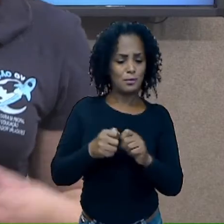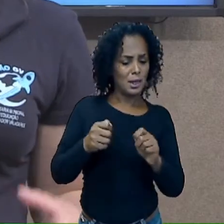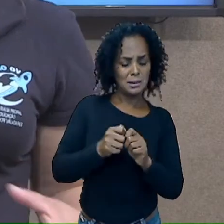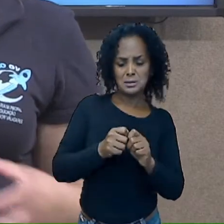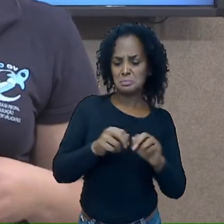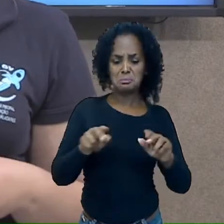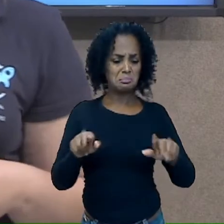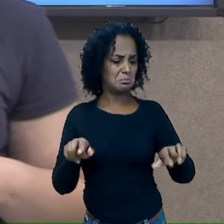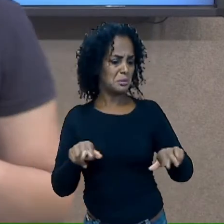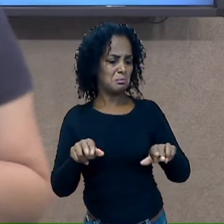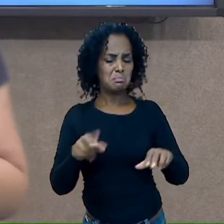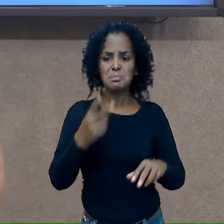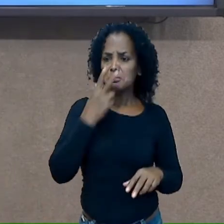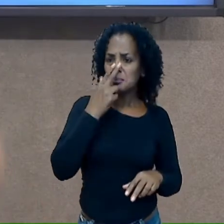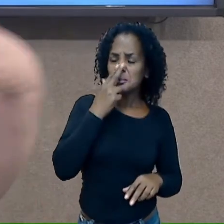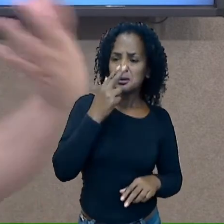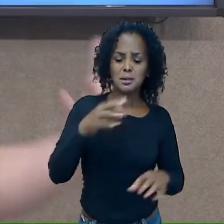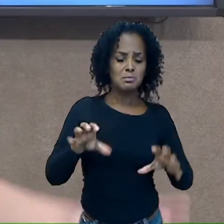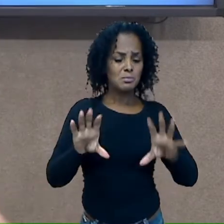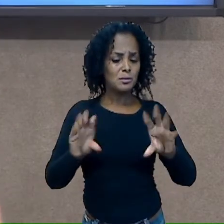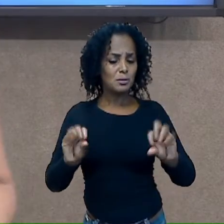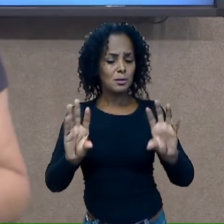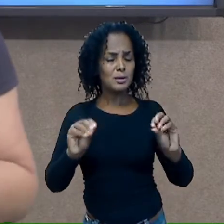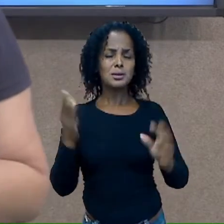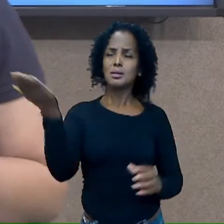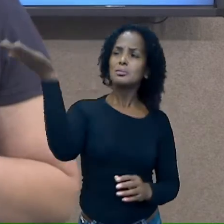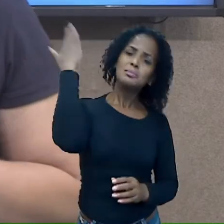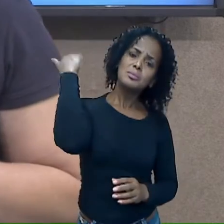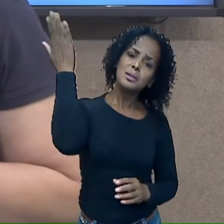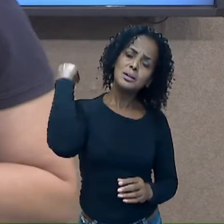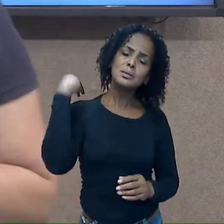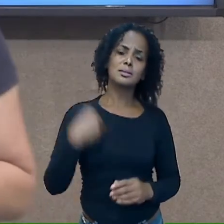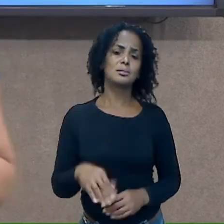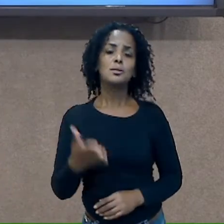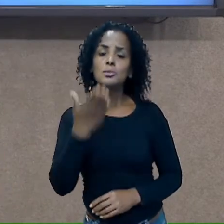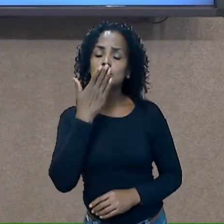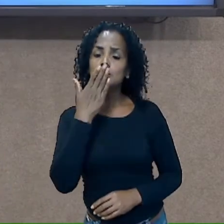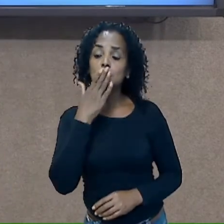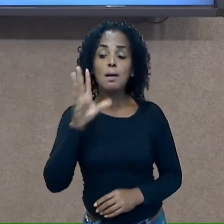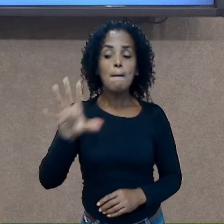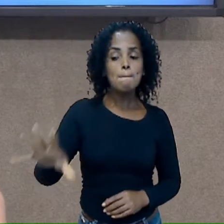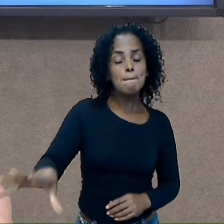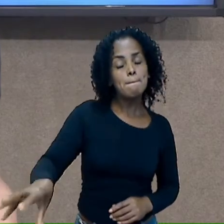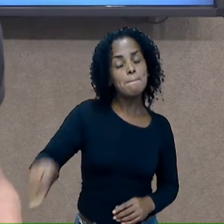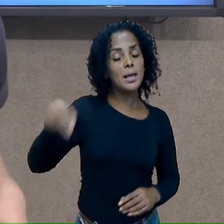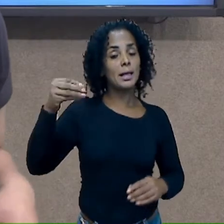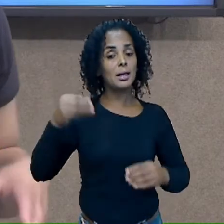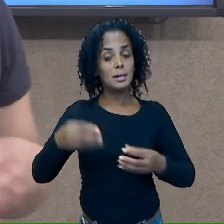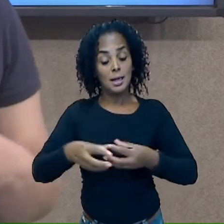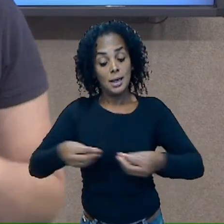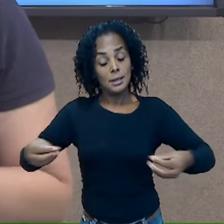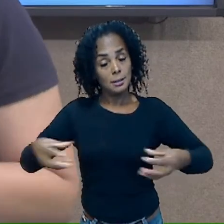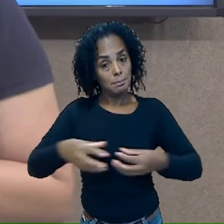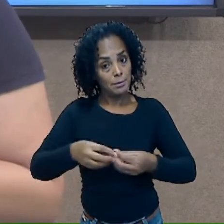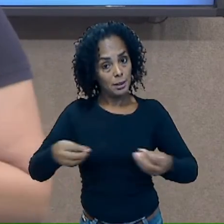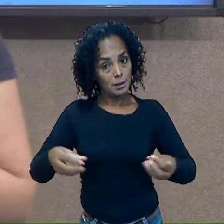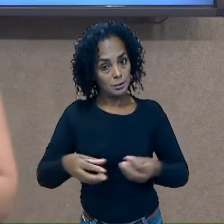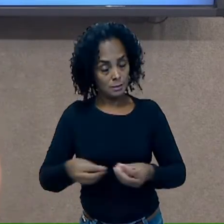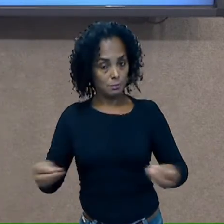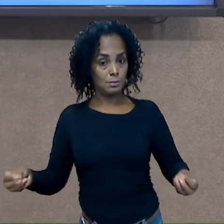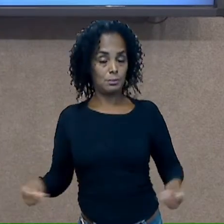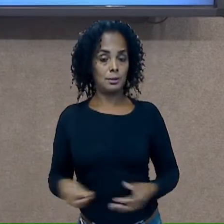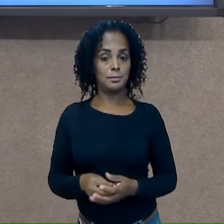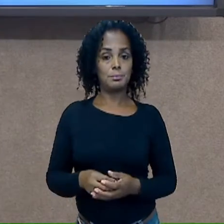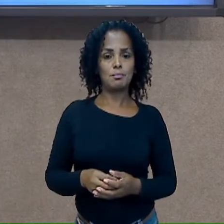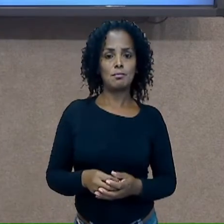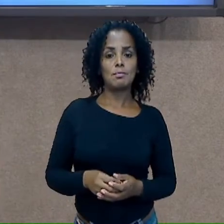meio natural das coisas, né, lá no meio ambiente. Então, os índios pegam essas palhas, né, essa taboa, como é